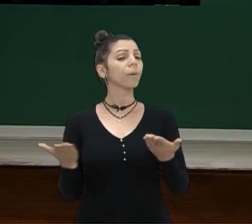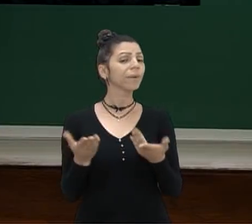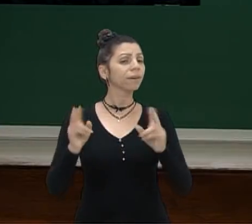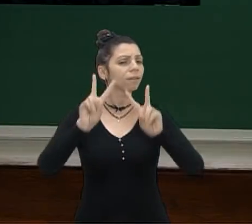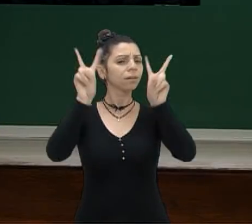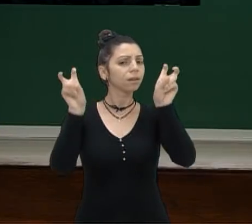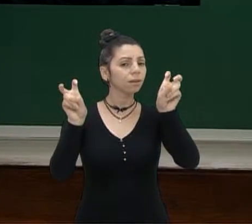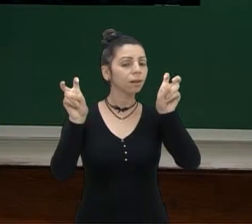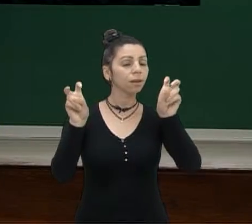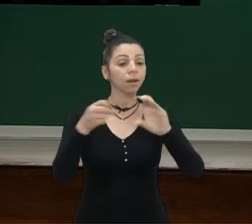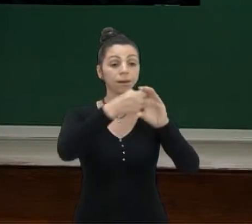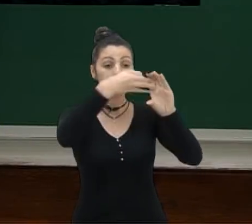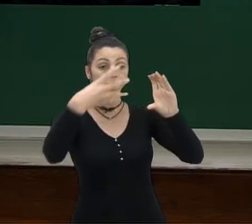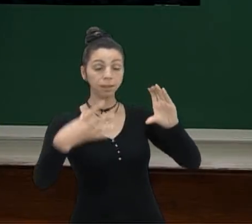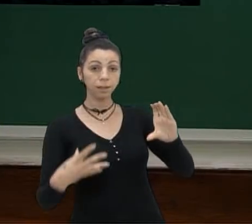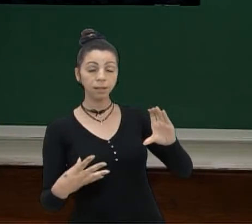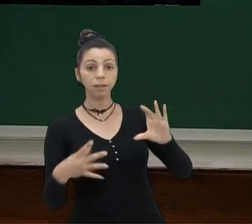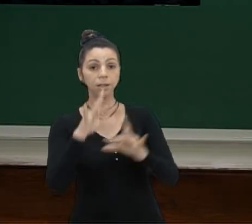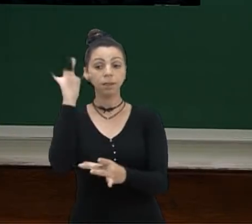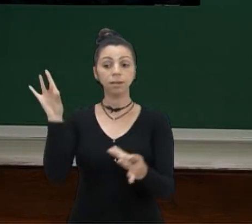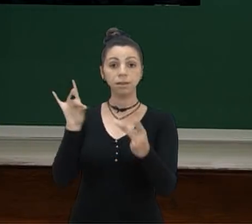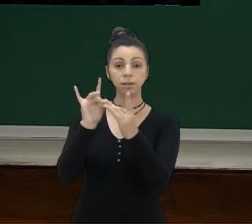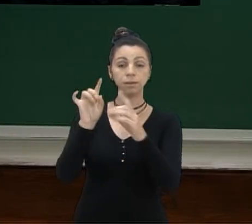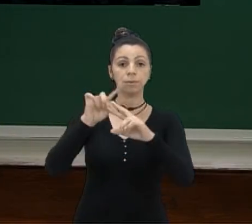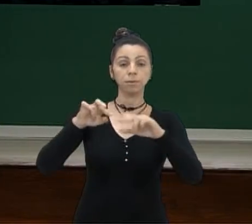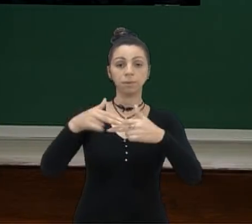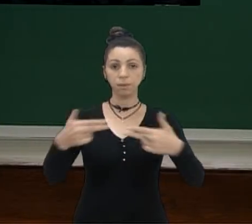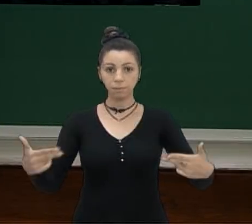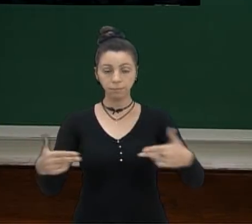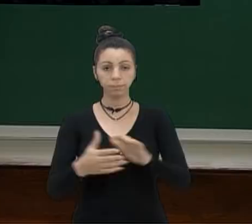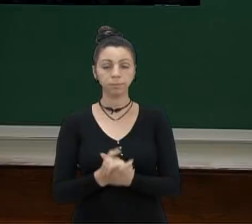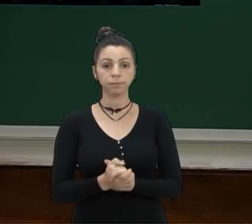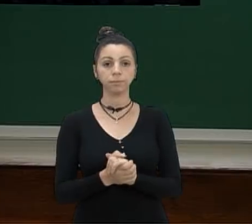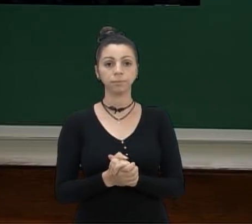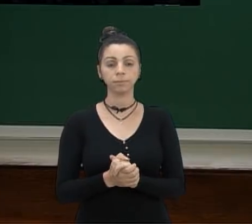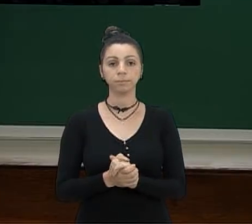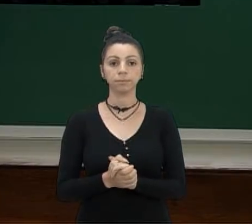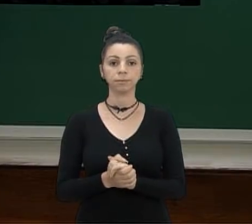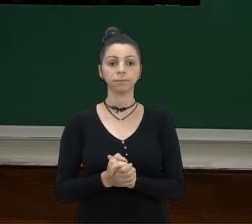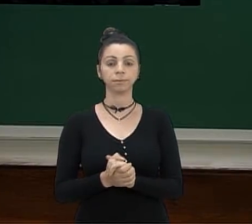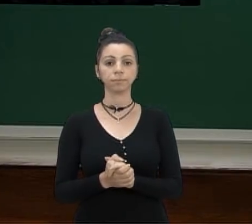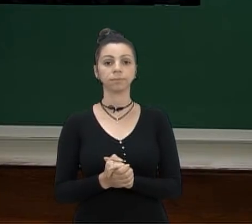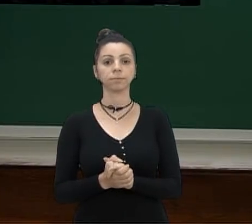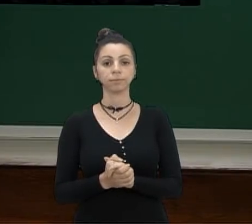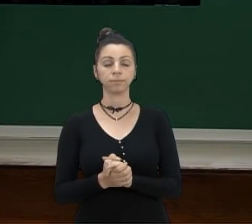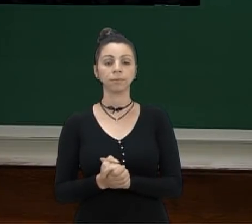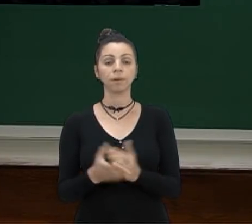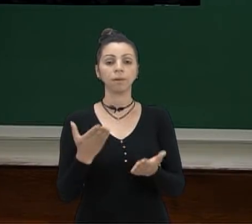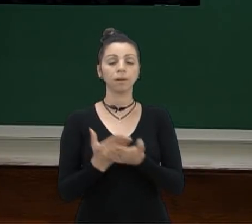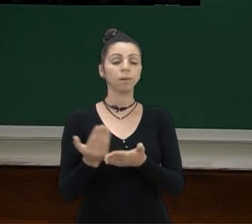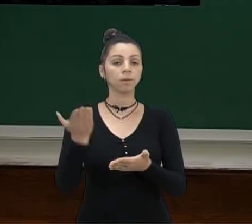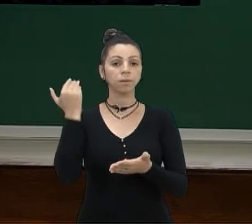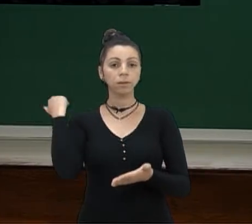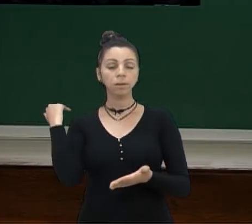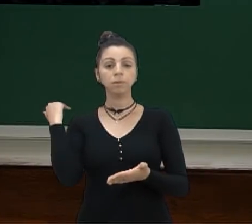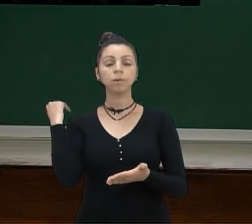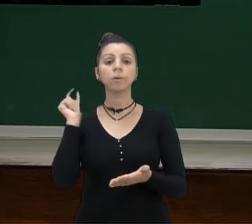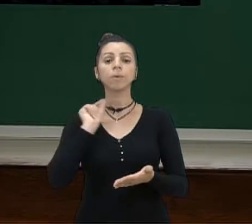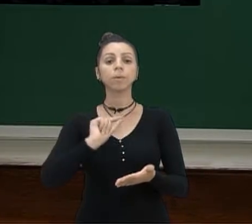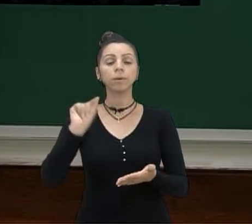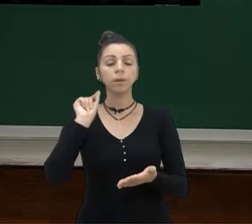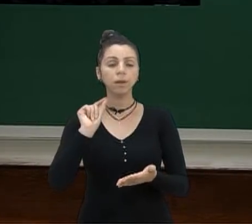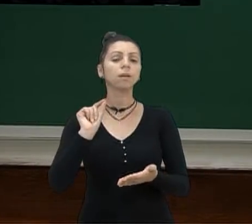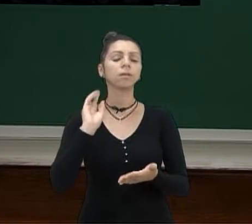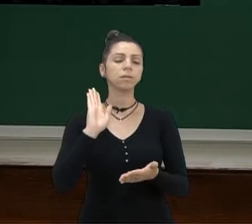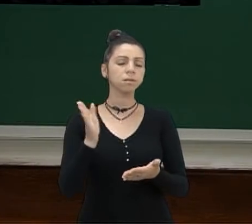trabalhar hoje? As características específicas dos materiais, parte 2. Na aula anterior, nós já trabalhamos sobre